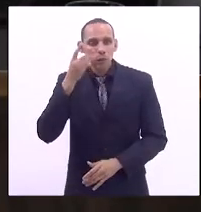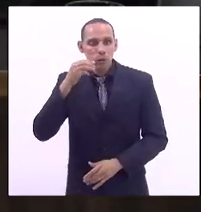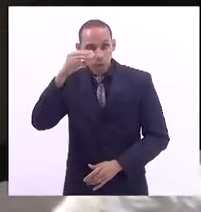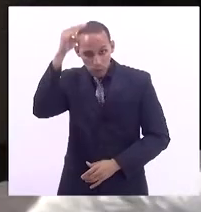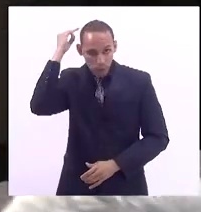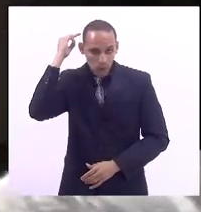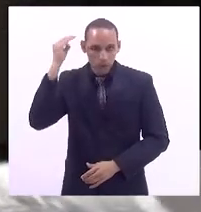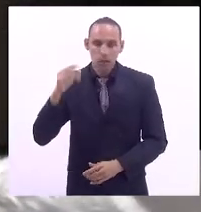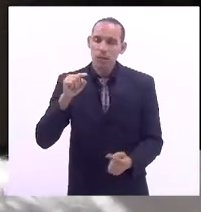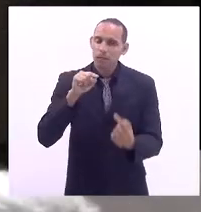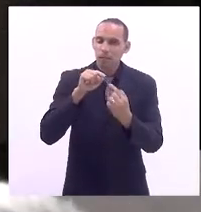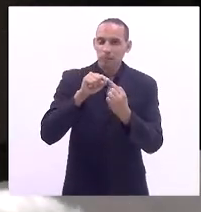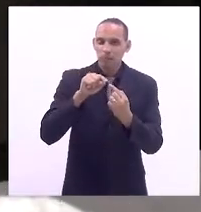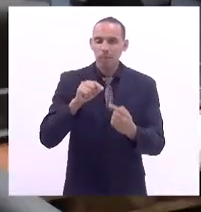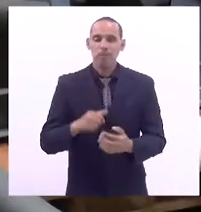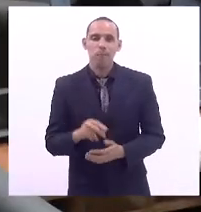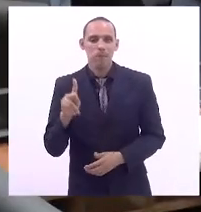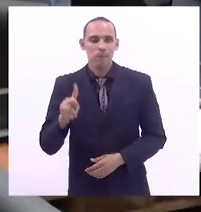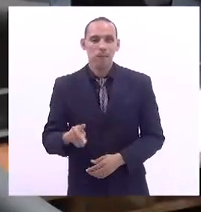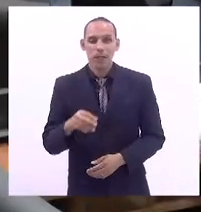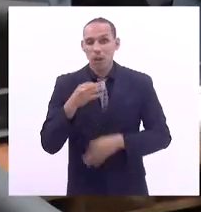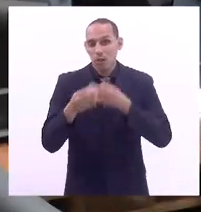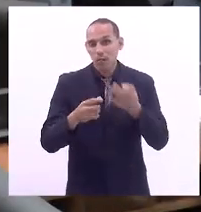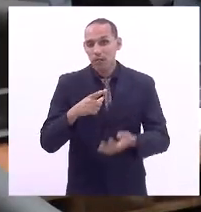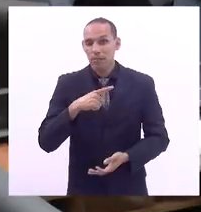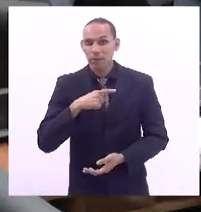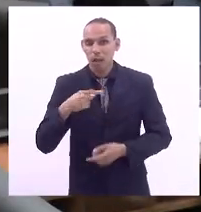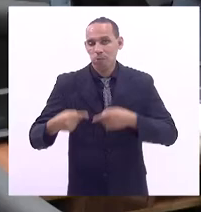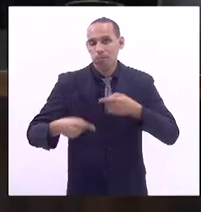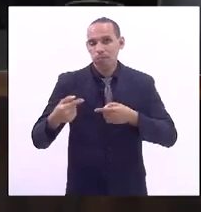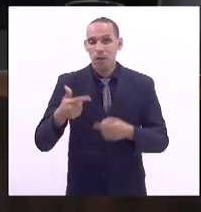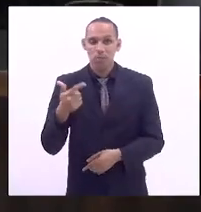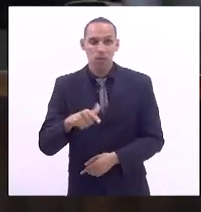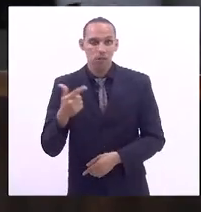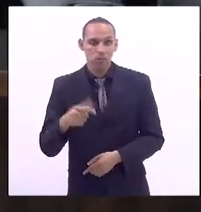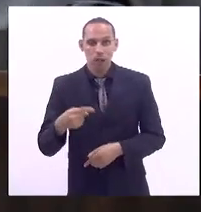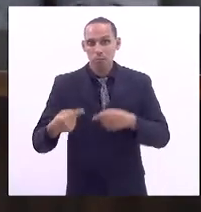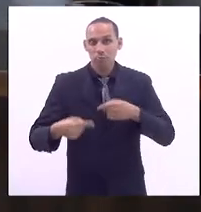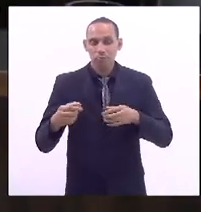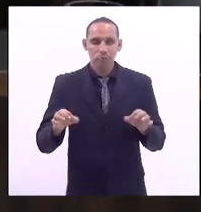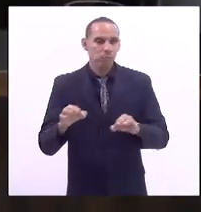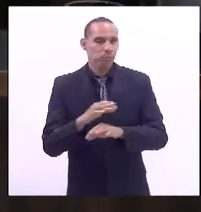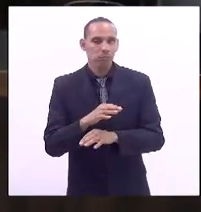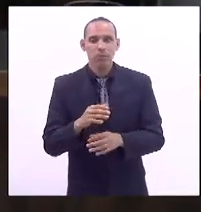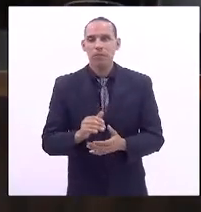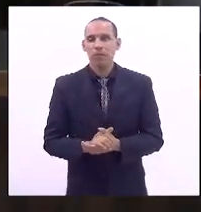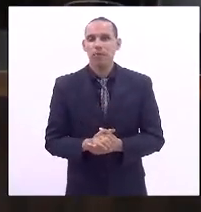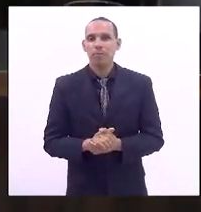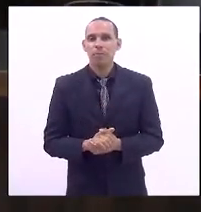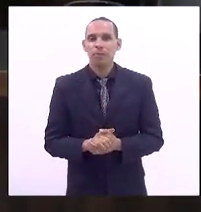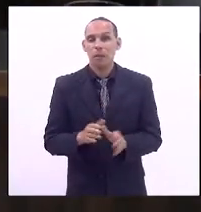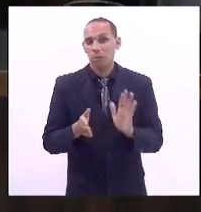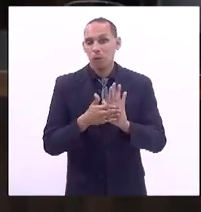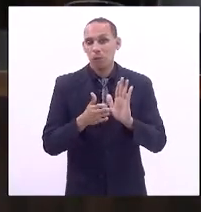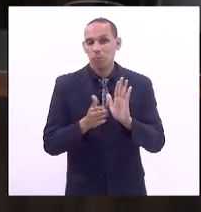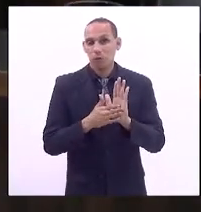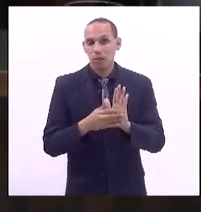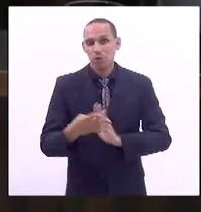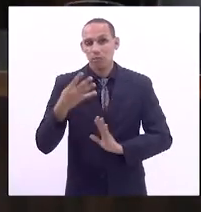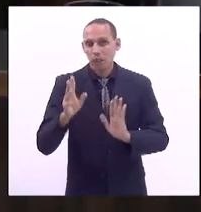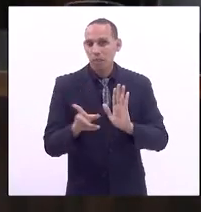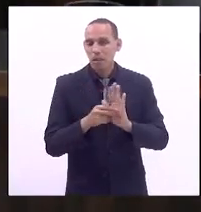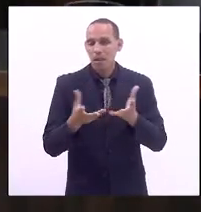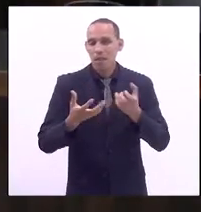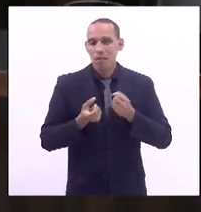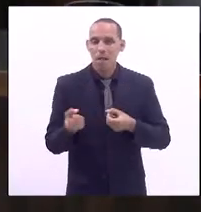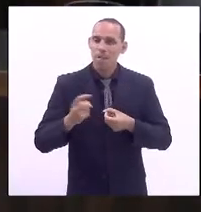Pacheco por favor pareceres emitidos em discussão na Avenida que era discutir se é a dedicação presente proposta recebeu quatro